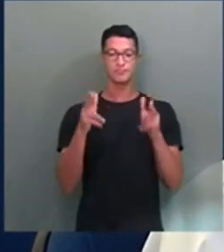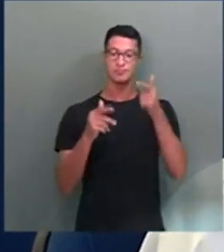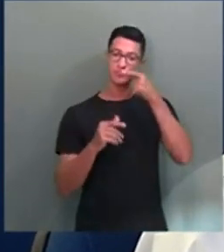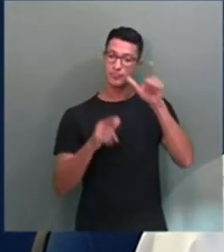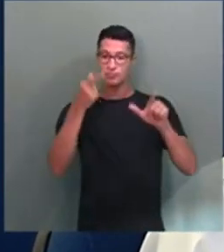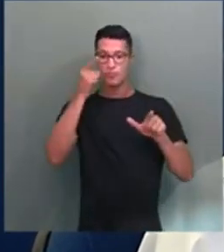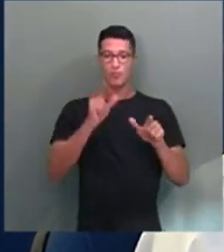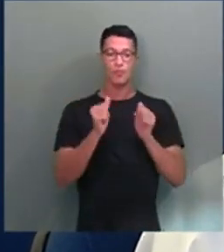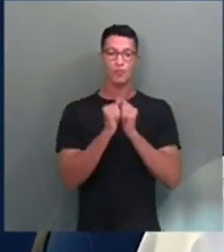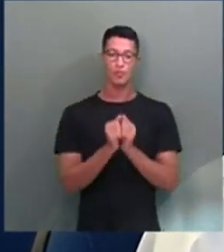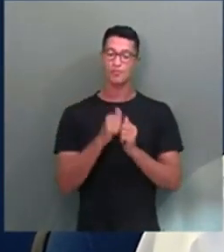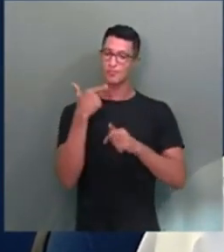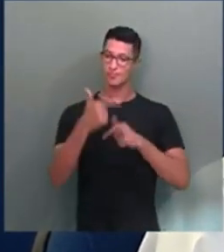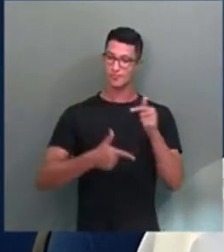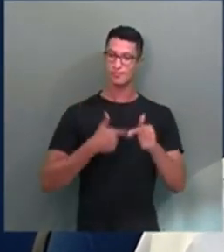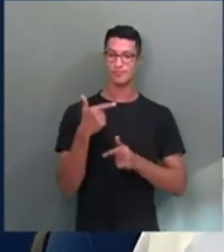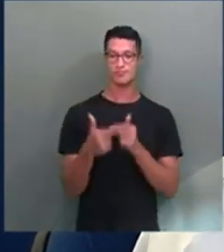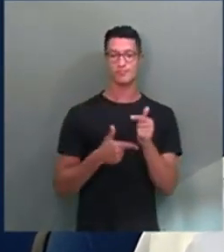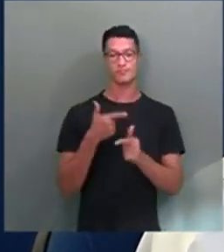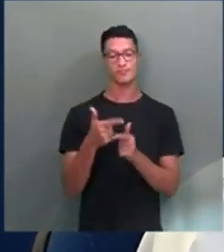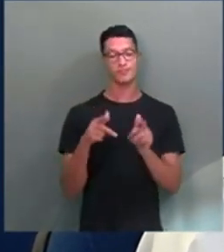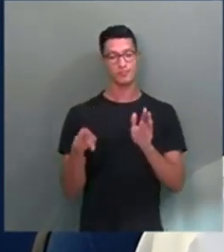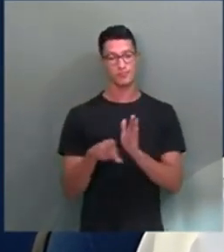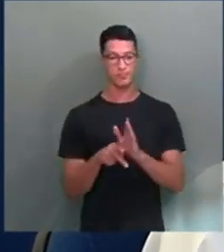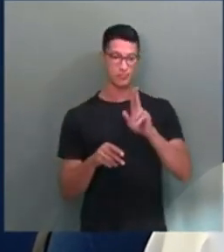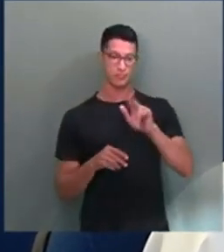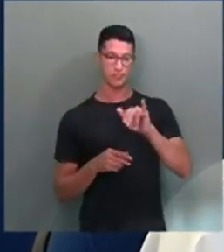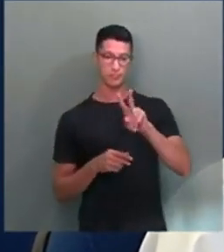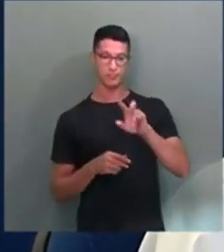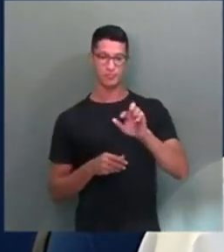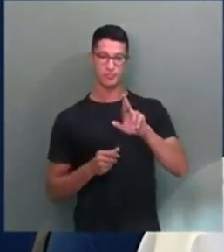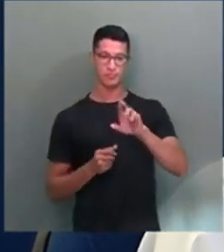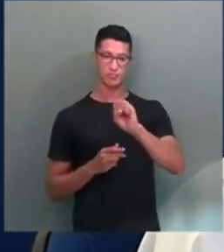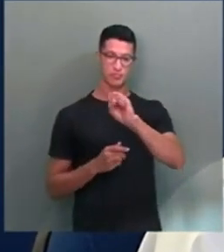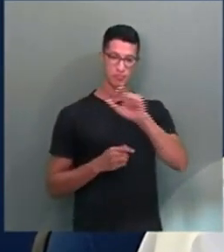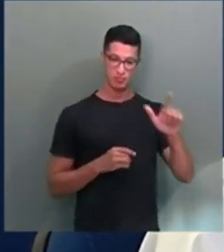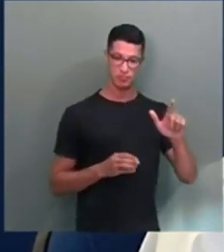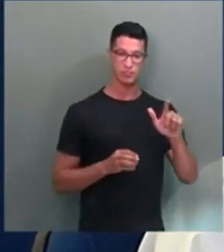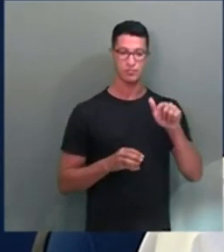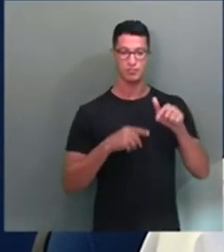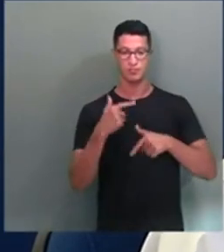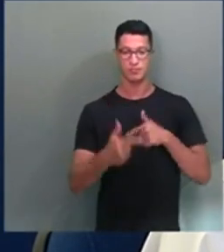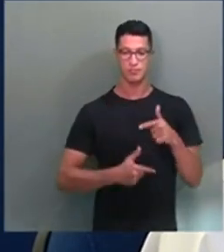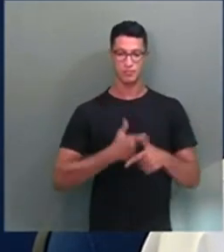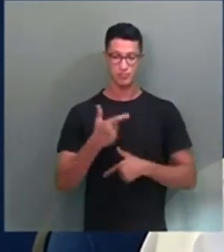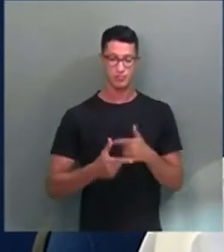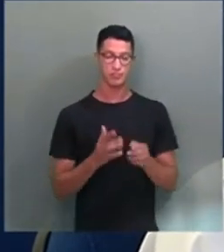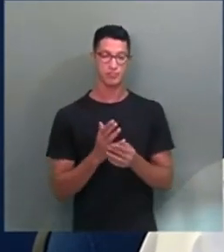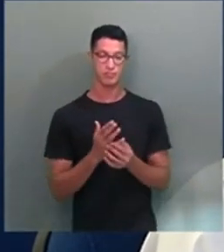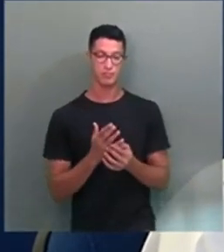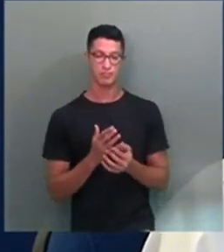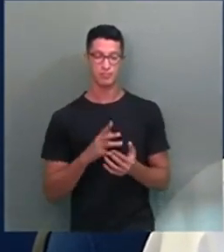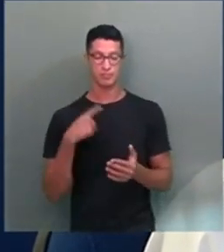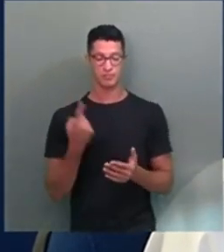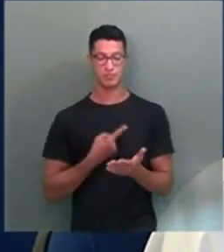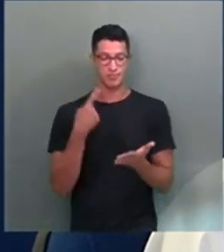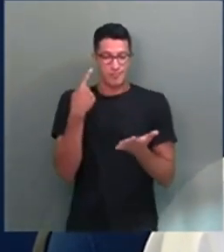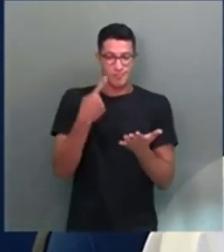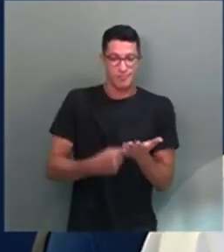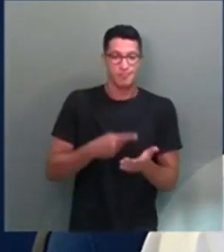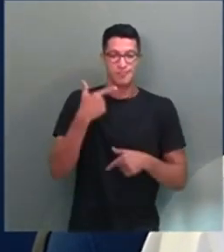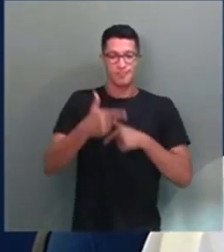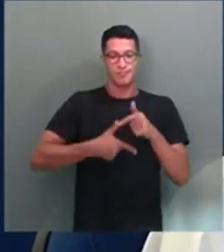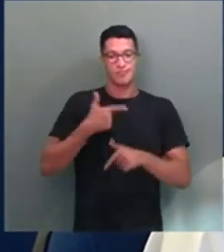conquistada com muito trabalho na cobertura universal das atividades do Senado Federal. Nosso compromisso com o